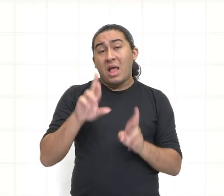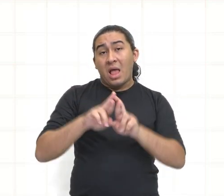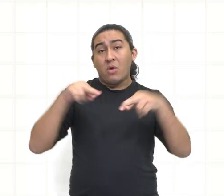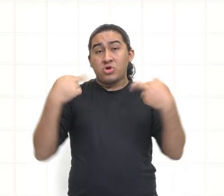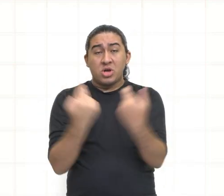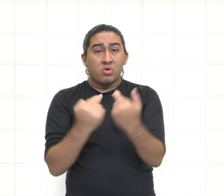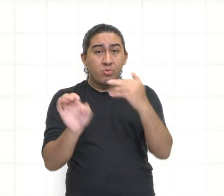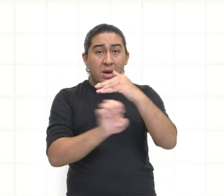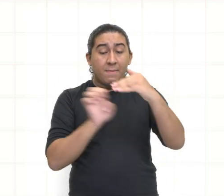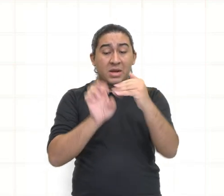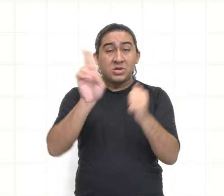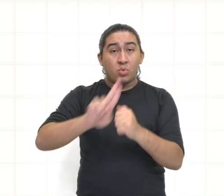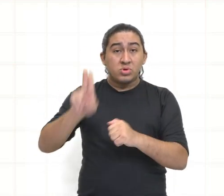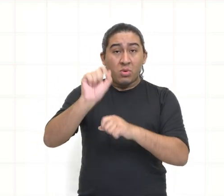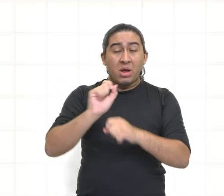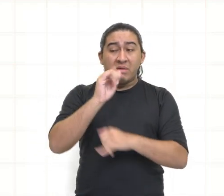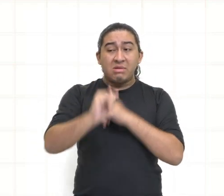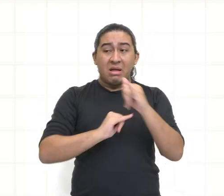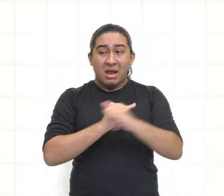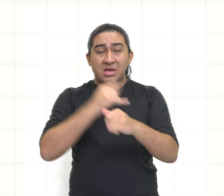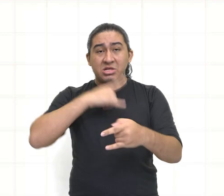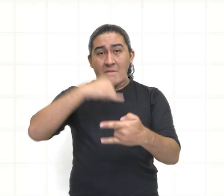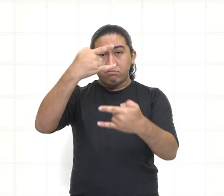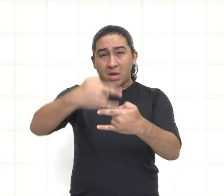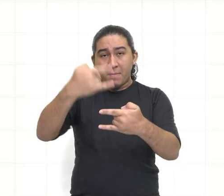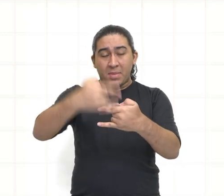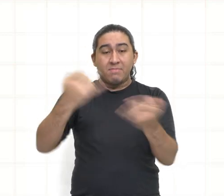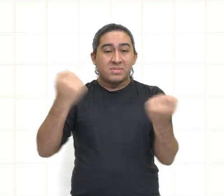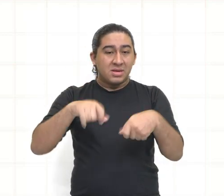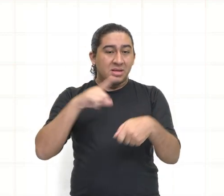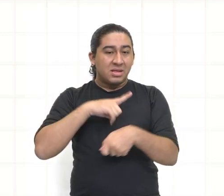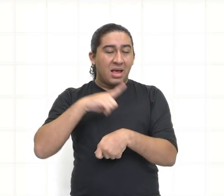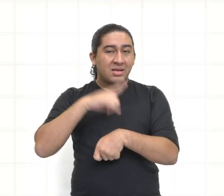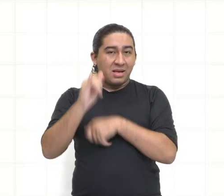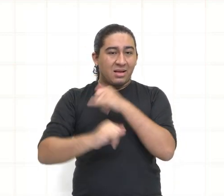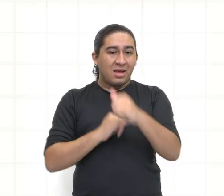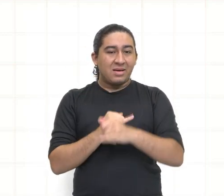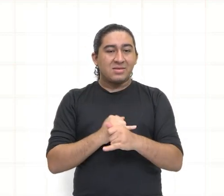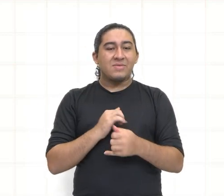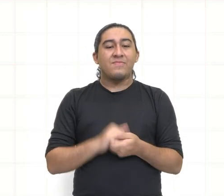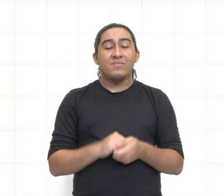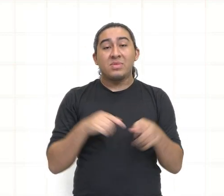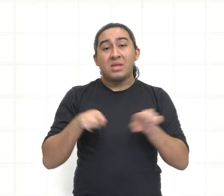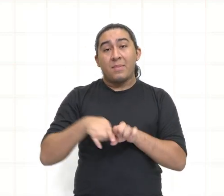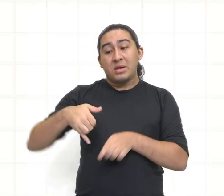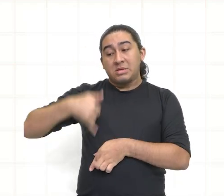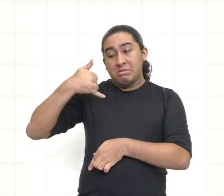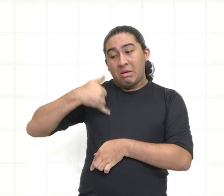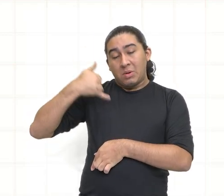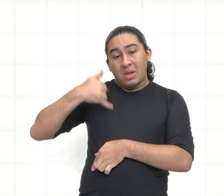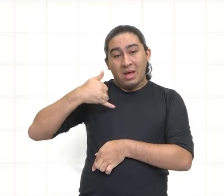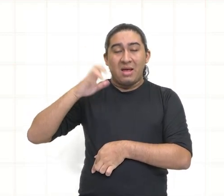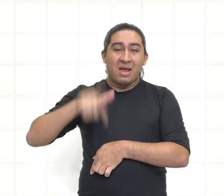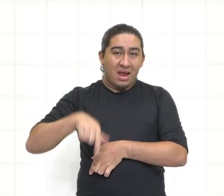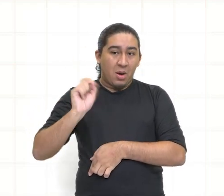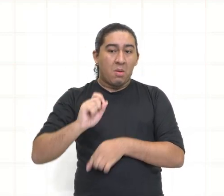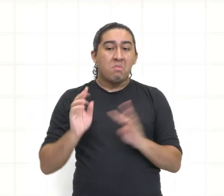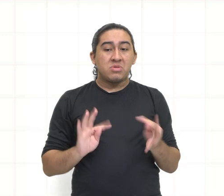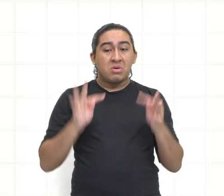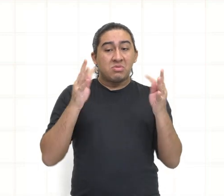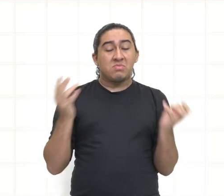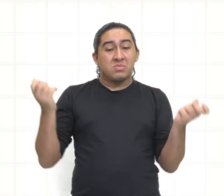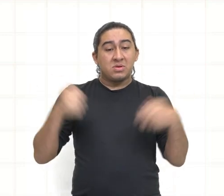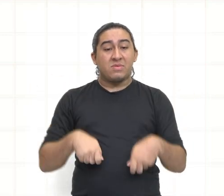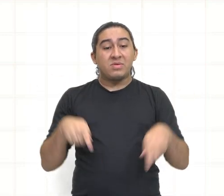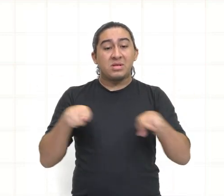meio de vídeo, né? E para isso precisamos ter o quê? A internet. Telefonia móvel também é uma dessas